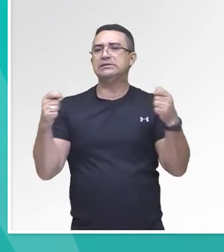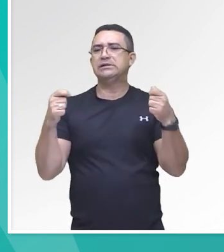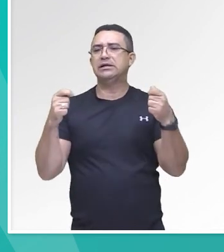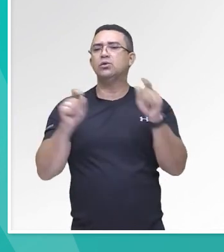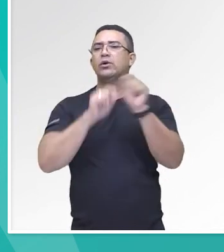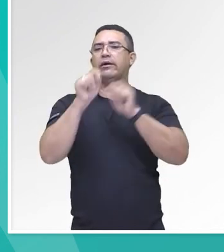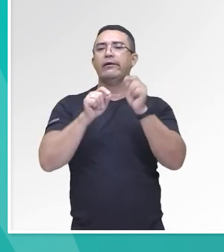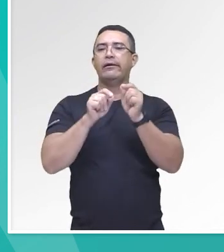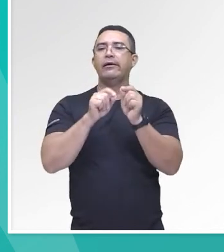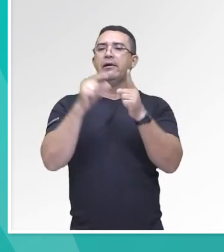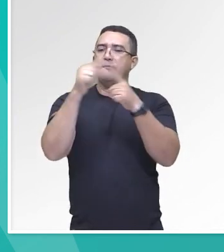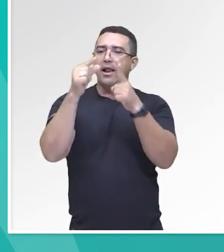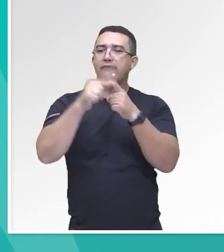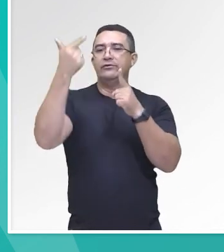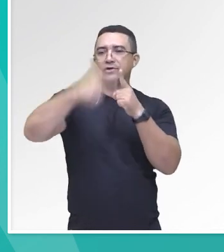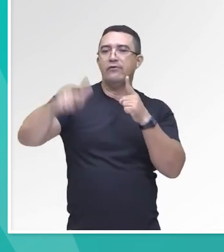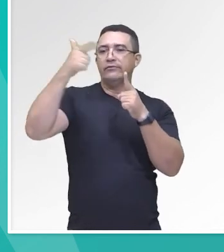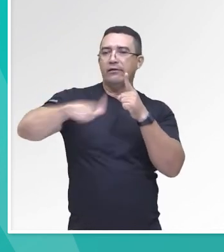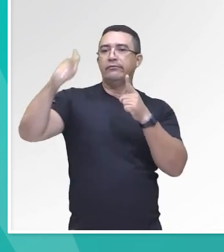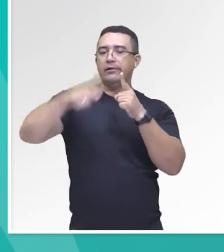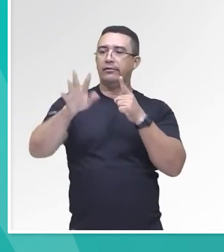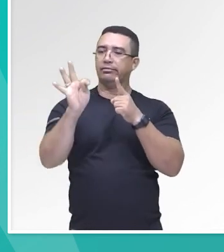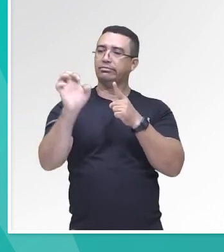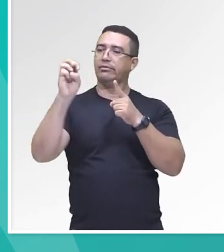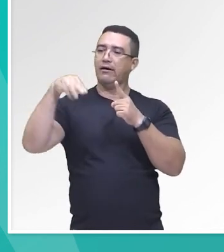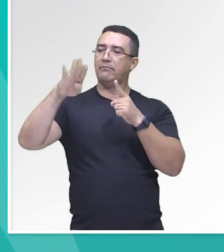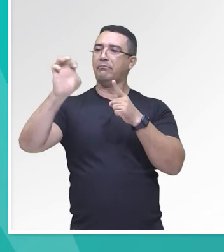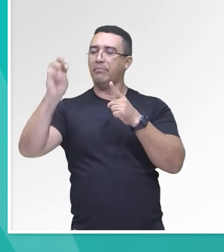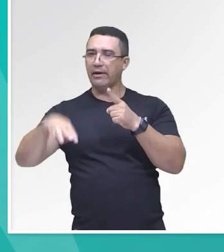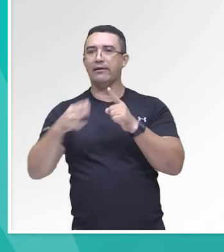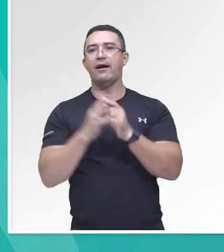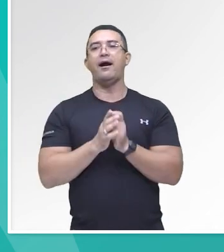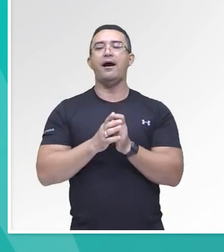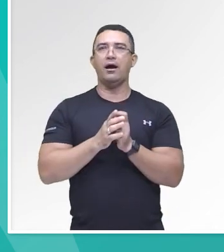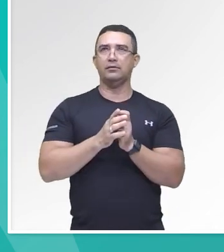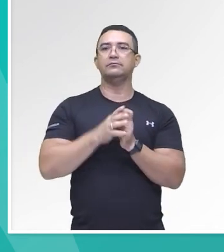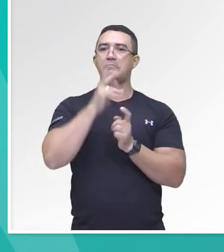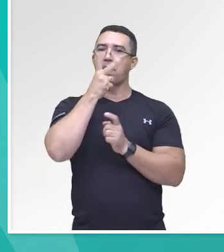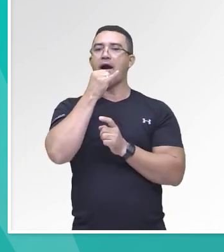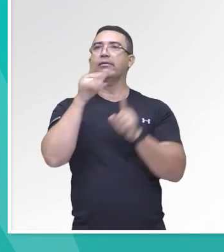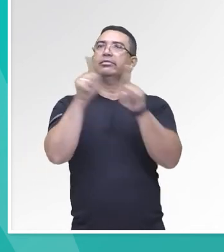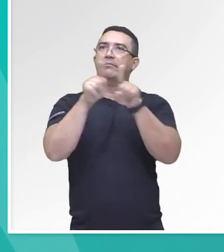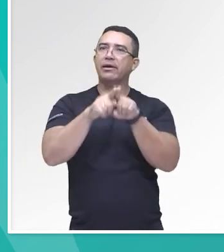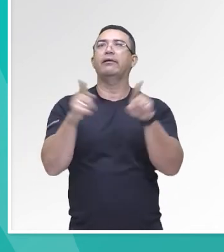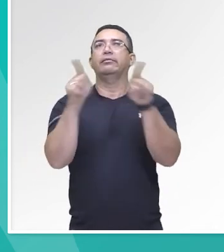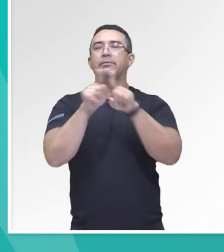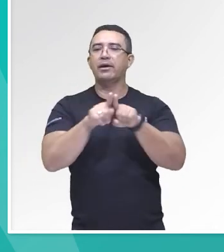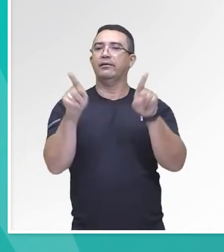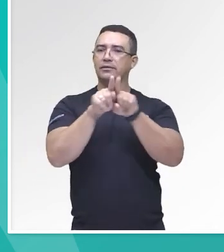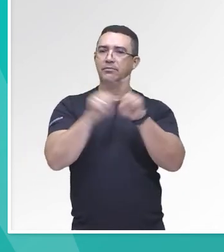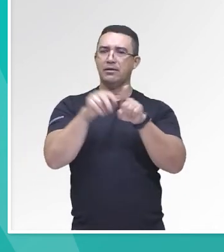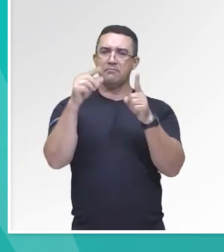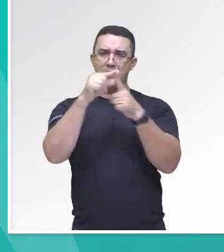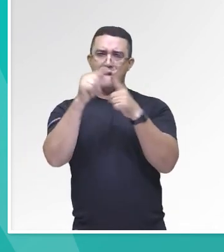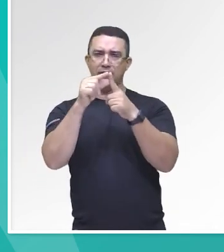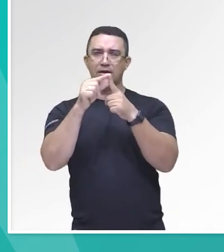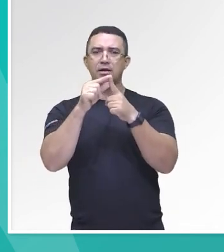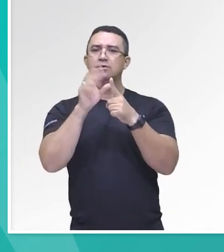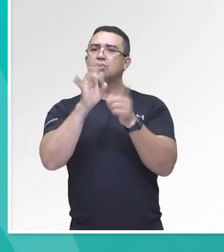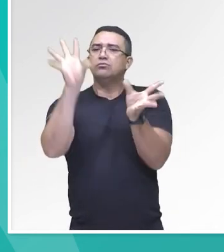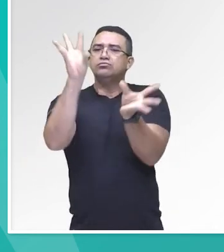né? Porque eu teria que dizer, os pais também são influenciados por propagandas. Mas aí eu resolvi tudo